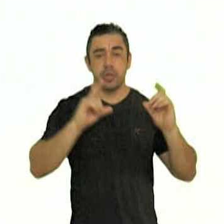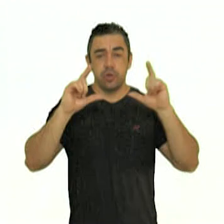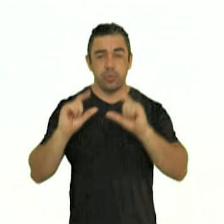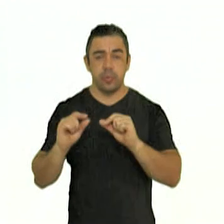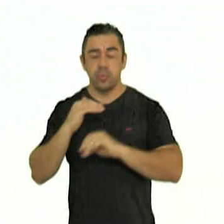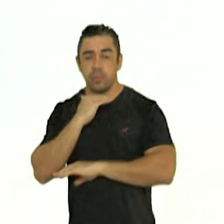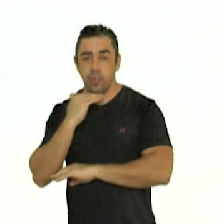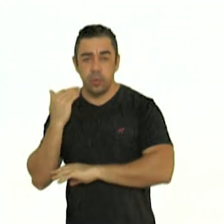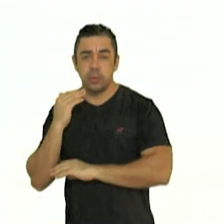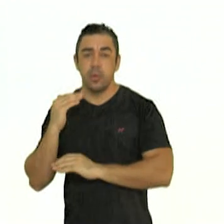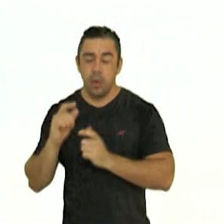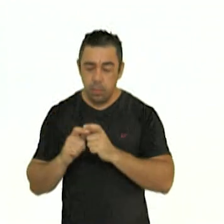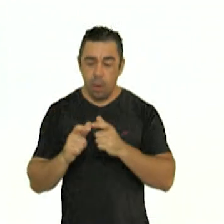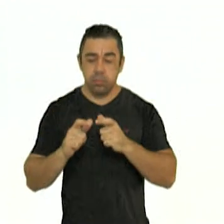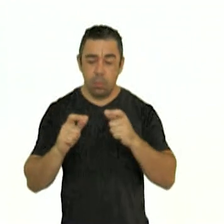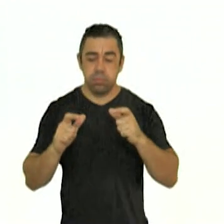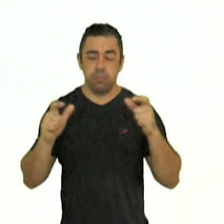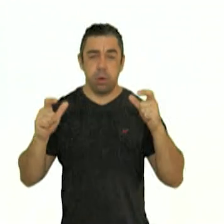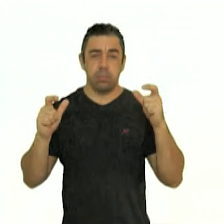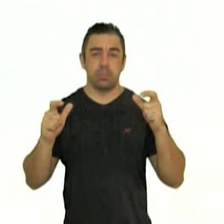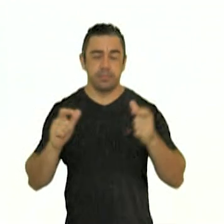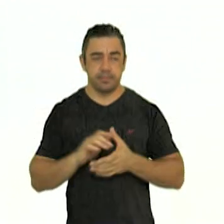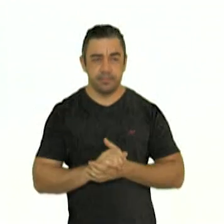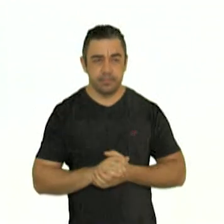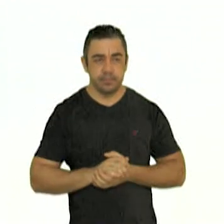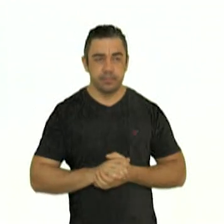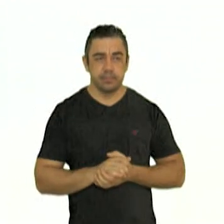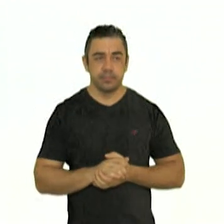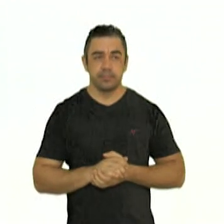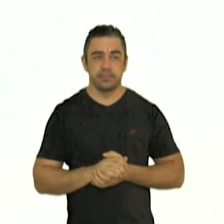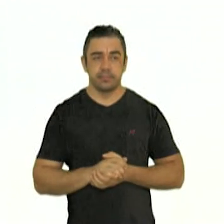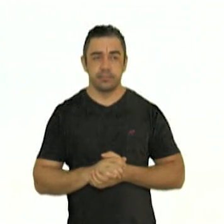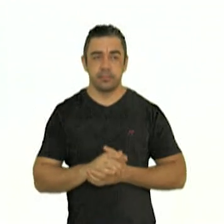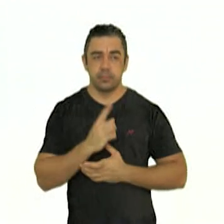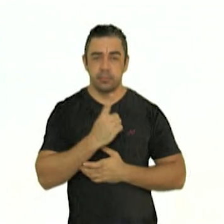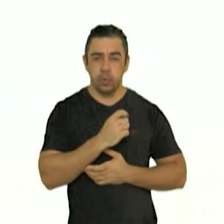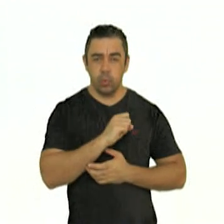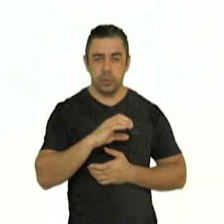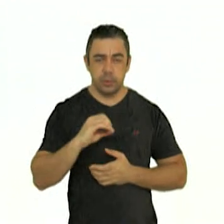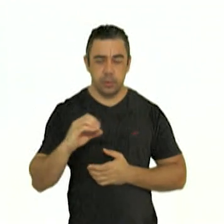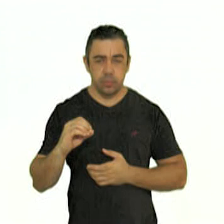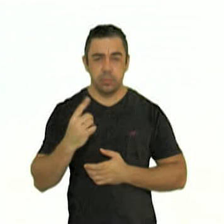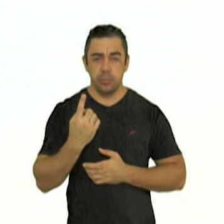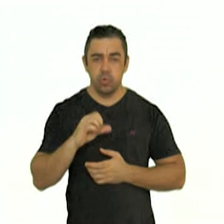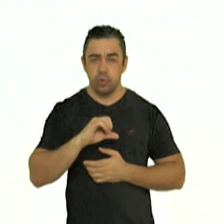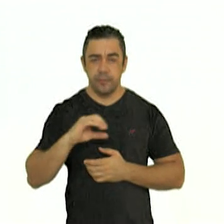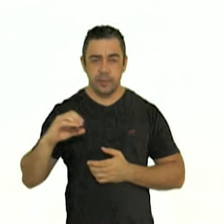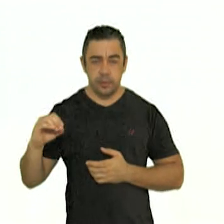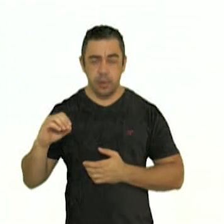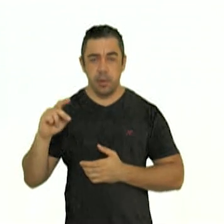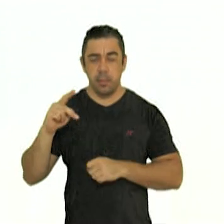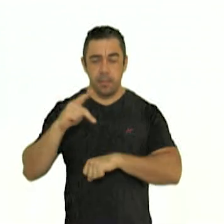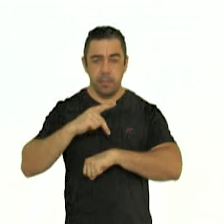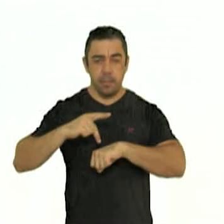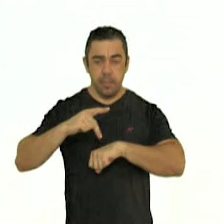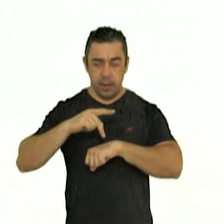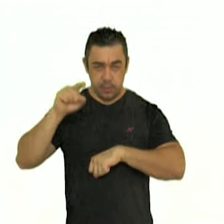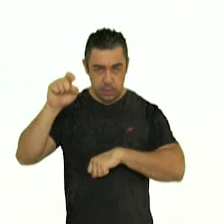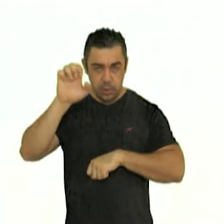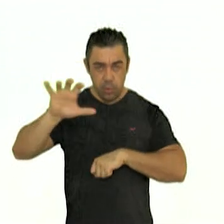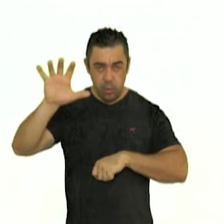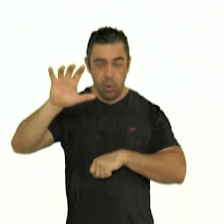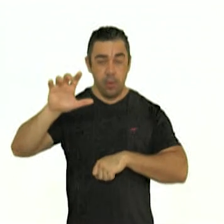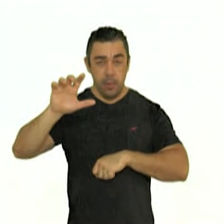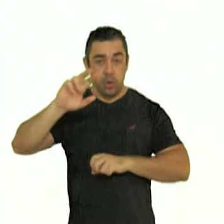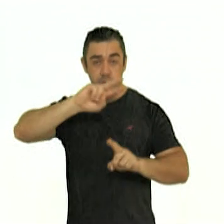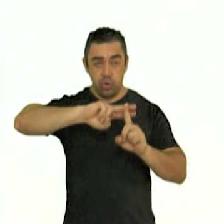mortalidade. Então tem um crescimento populacional. Entre 1800 e 1900, a população na Europa mais do que